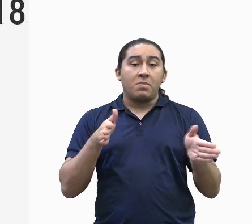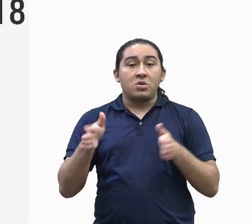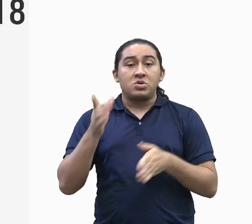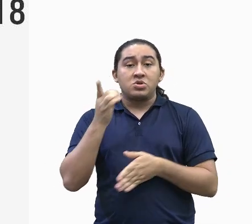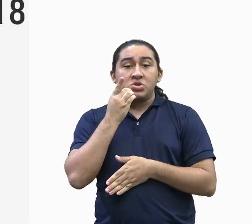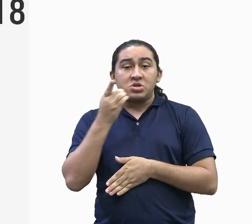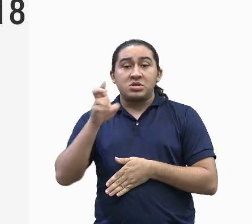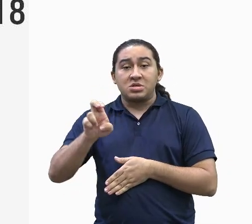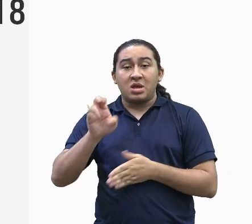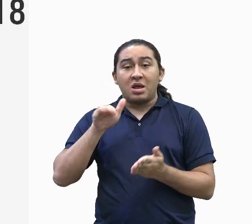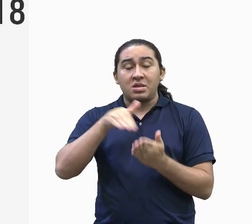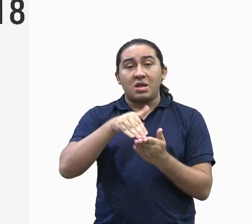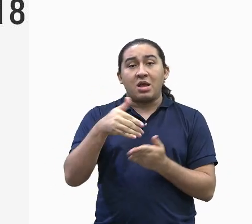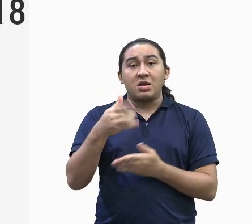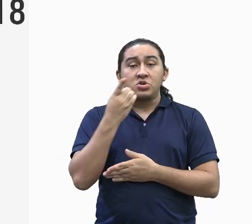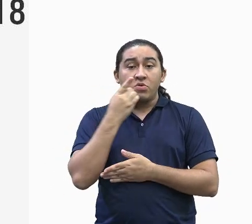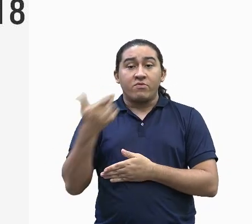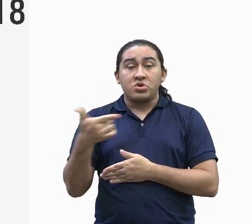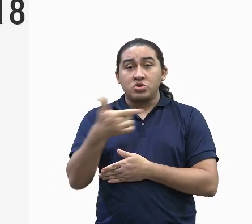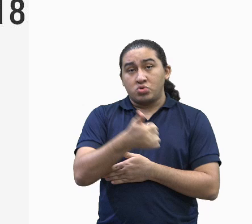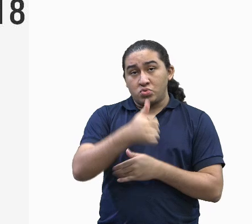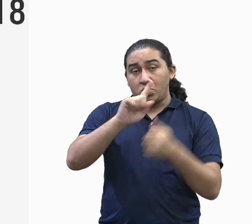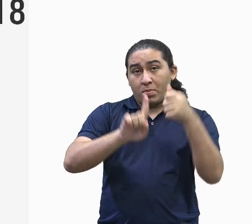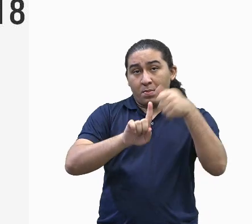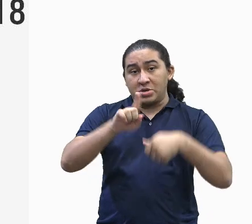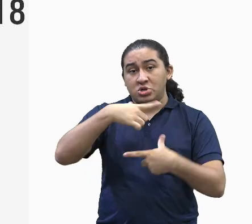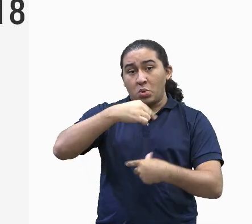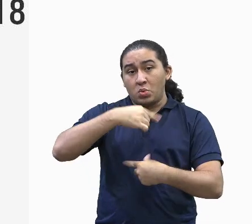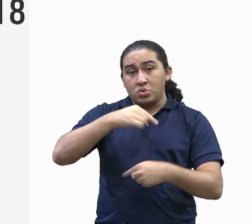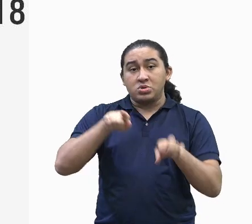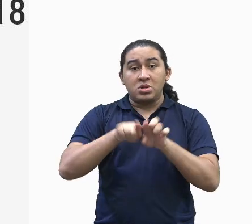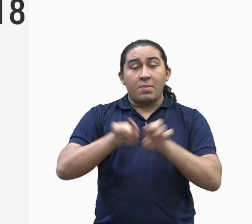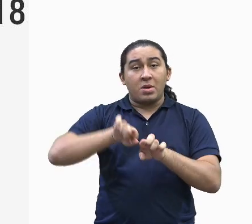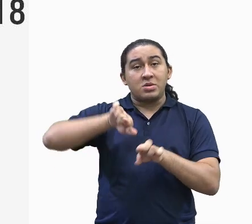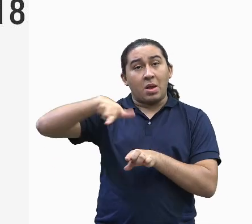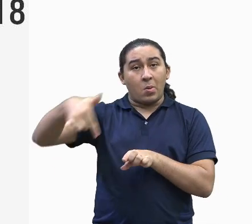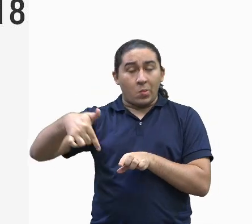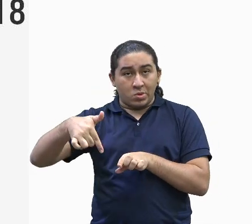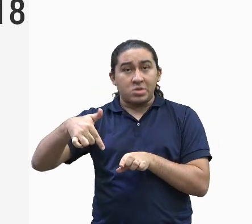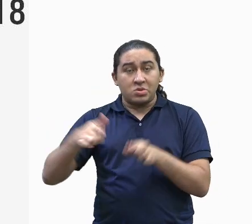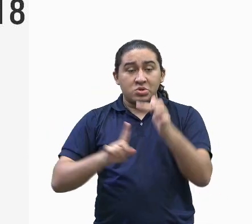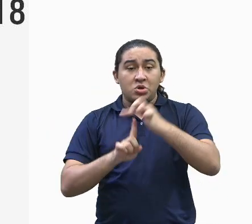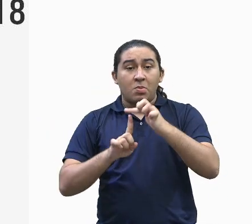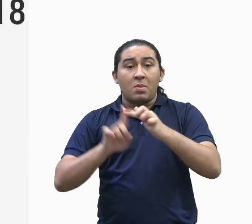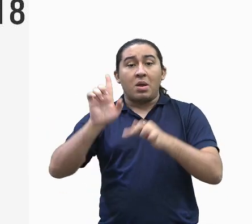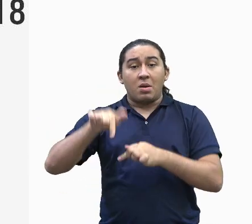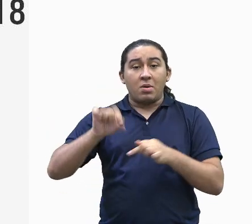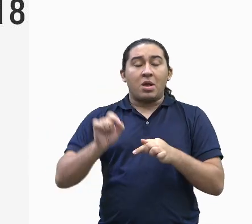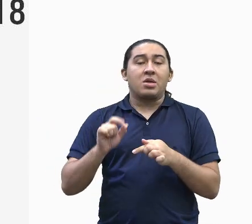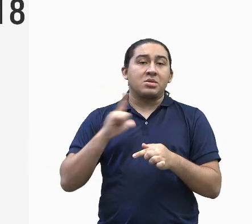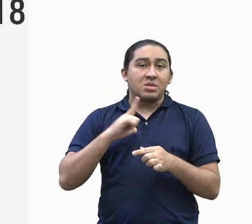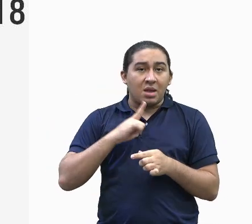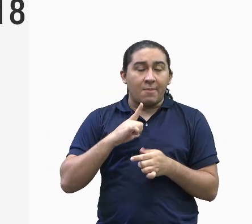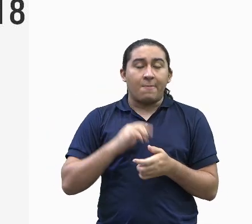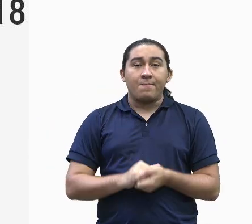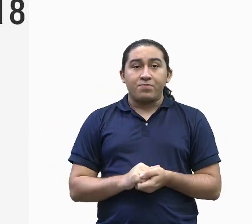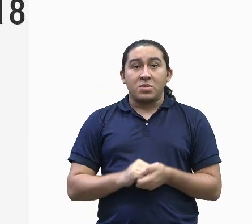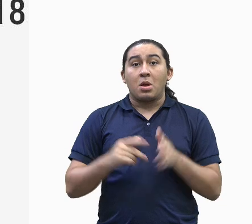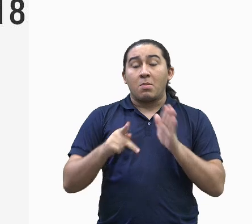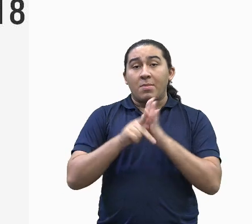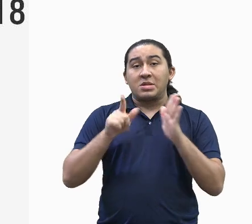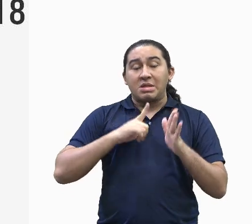e 21 de agosto e os Jogos Paralímpicos, que contemplam os atletas com